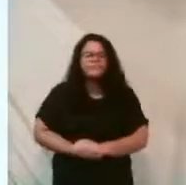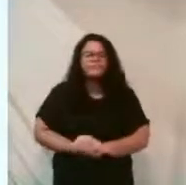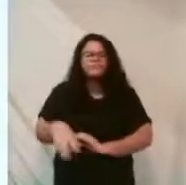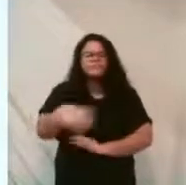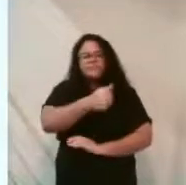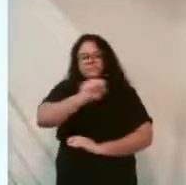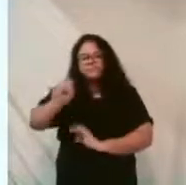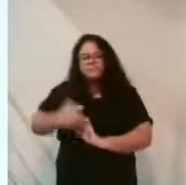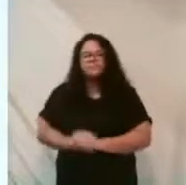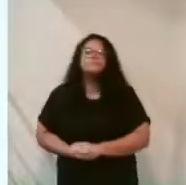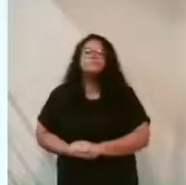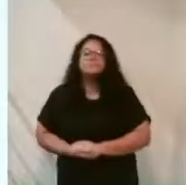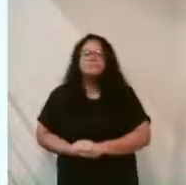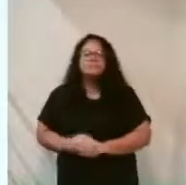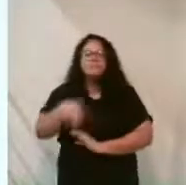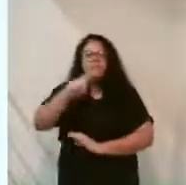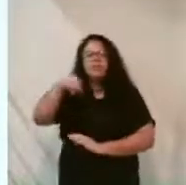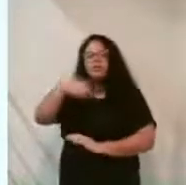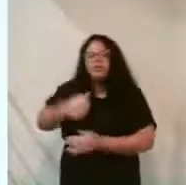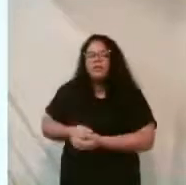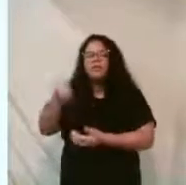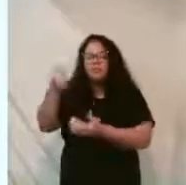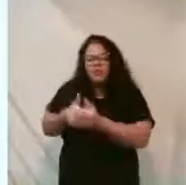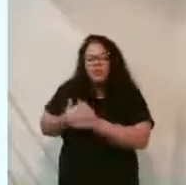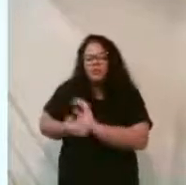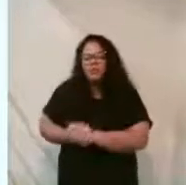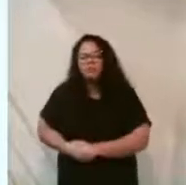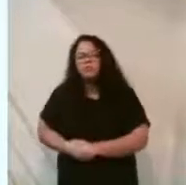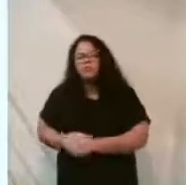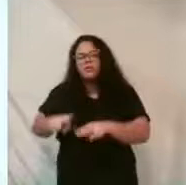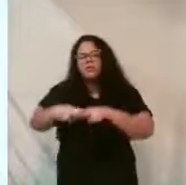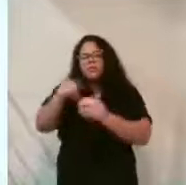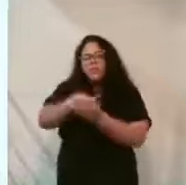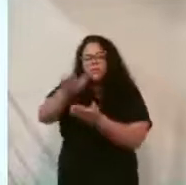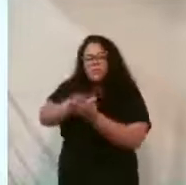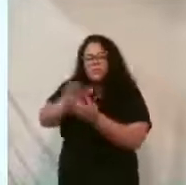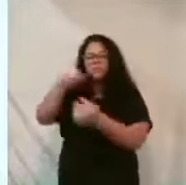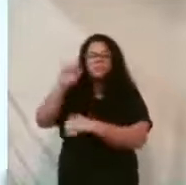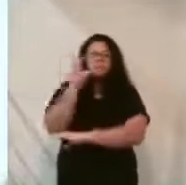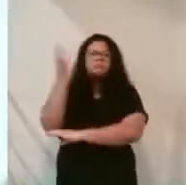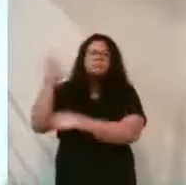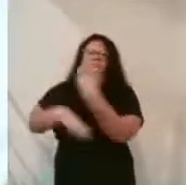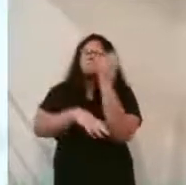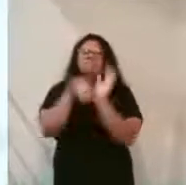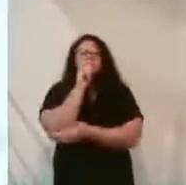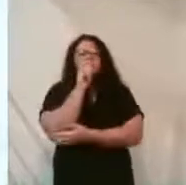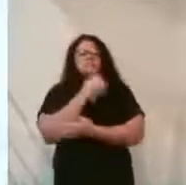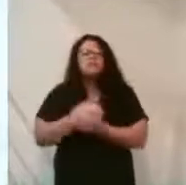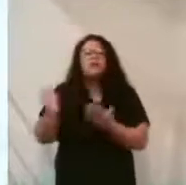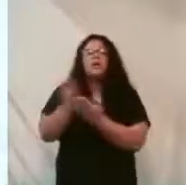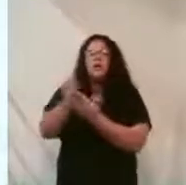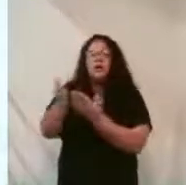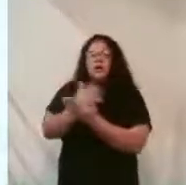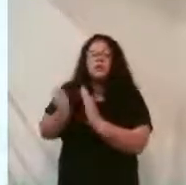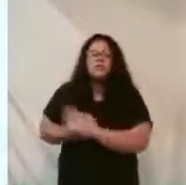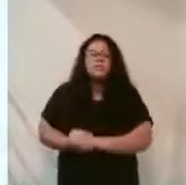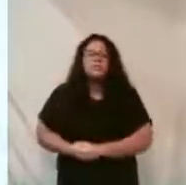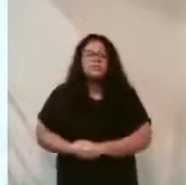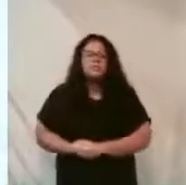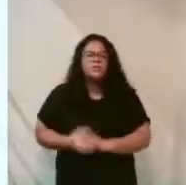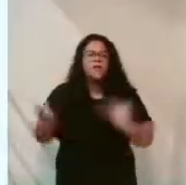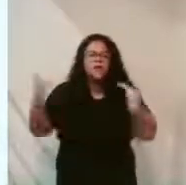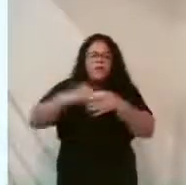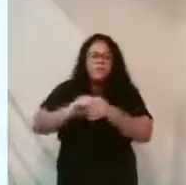do pagamento de licença para licença ambiental. Ou seja, as cooperativas hoje, por mais que, como falaram aqui, poluidor, pagador,